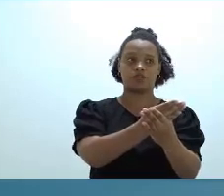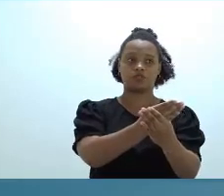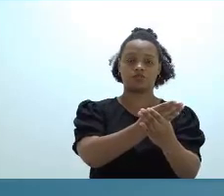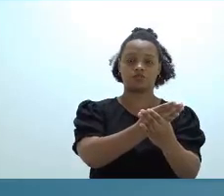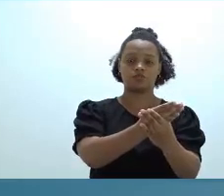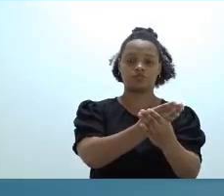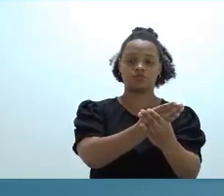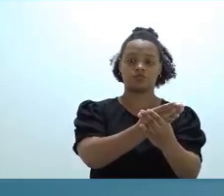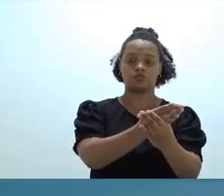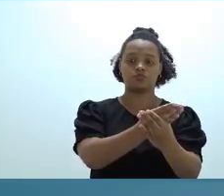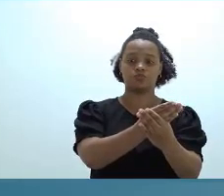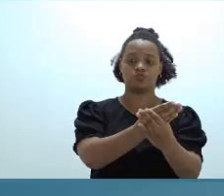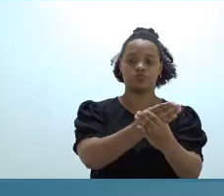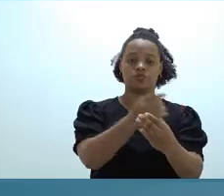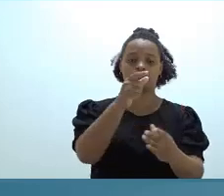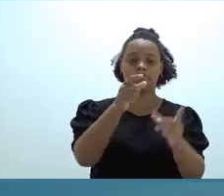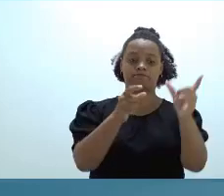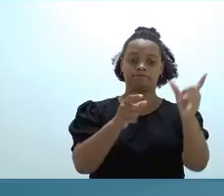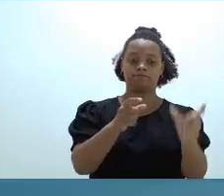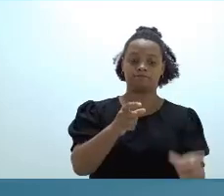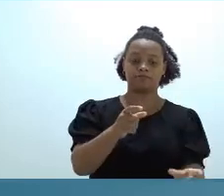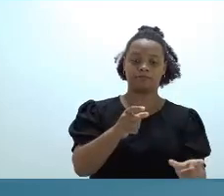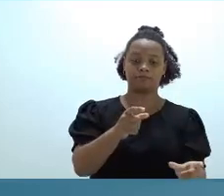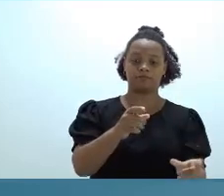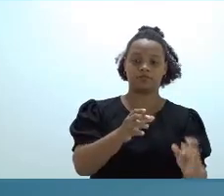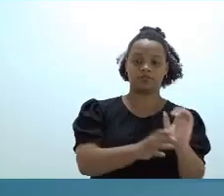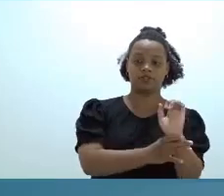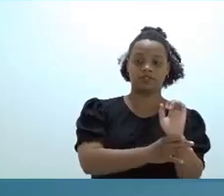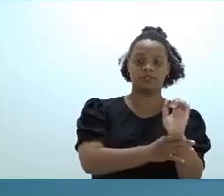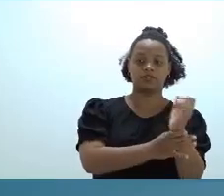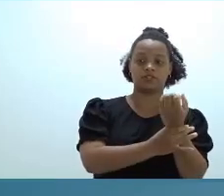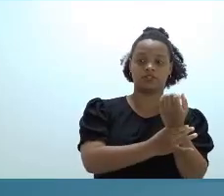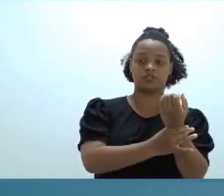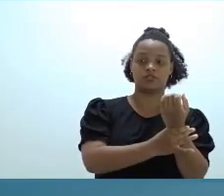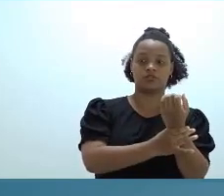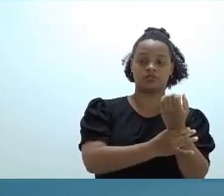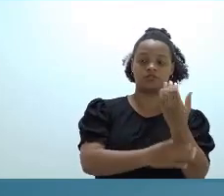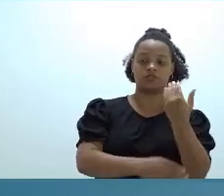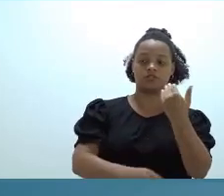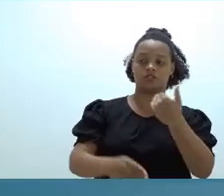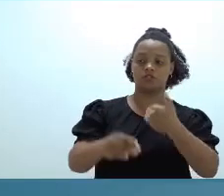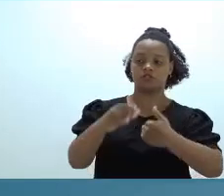uma seguradora e ação regressiva